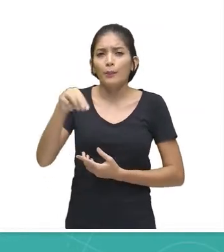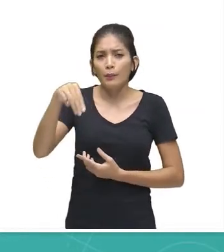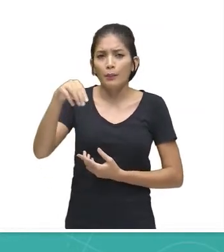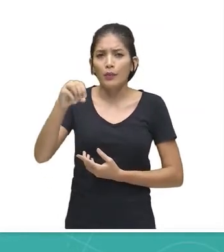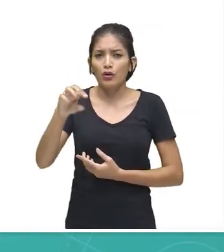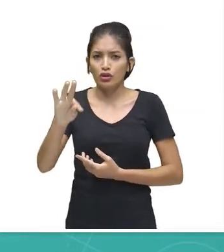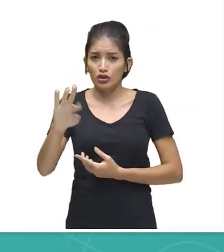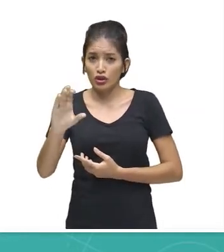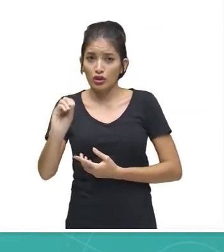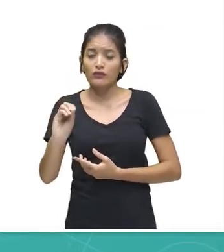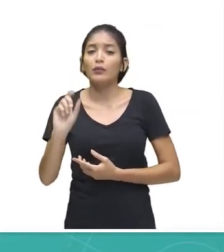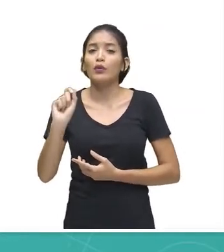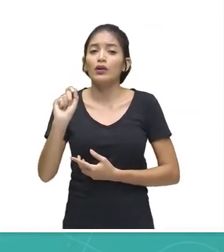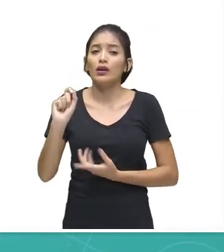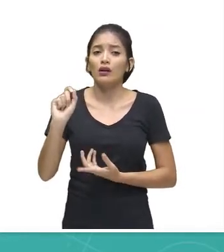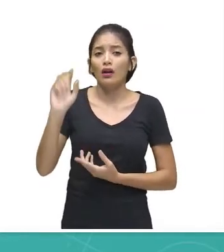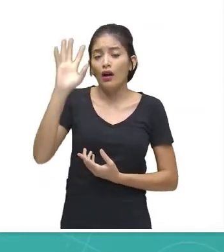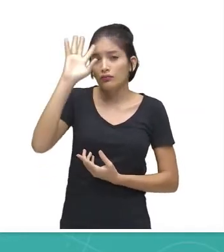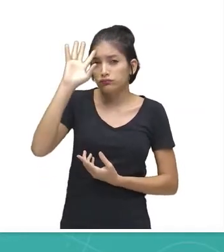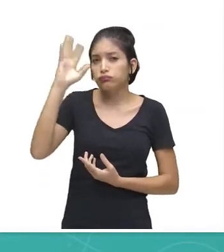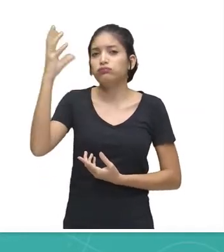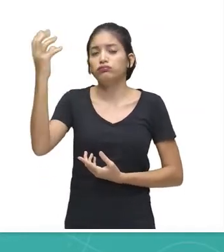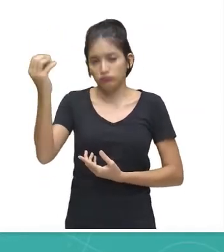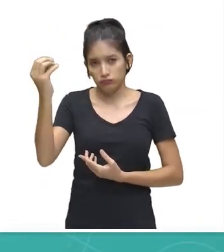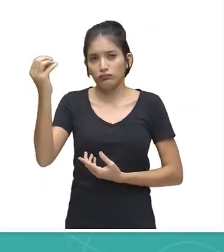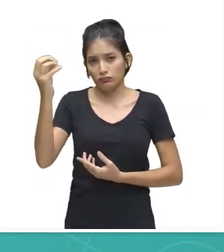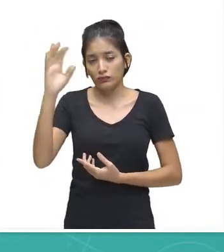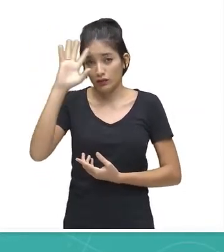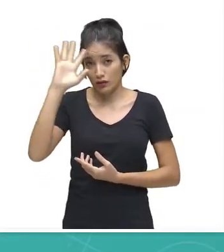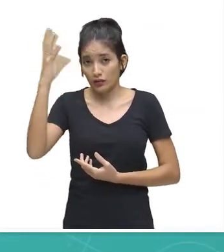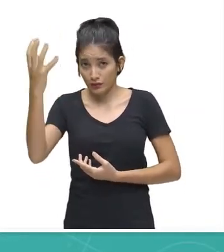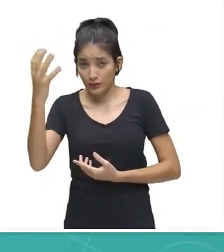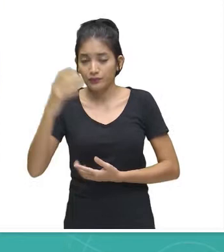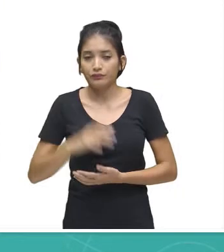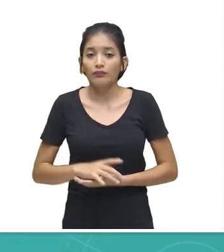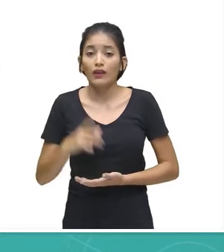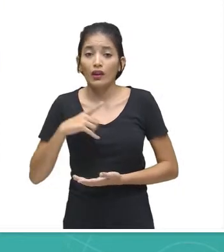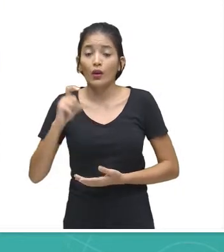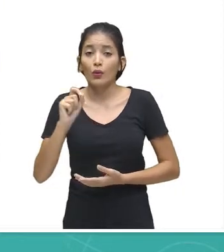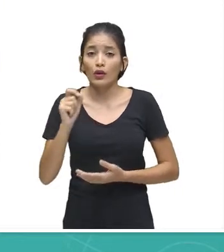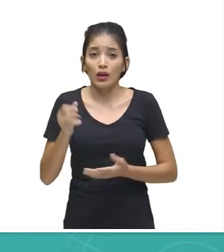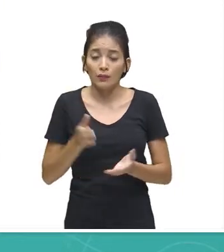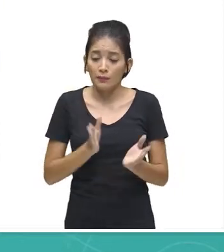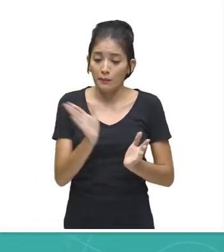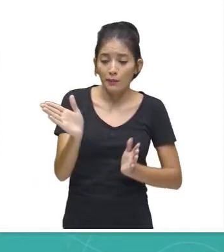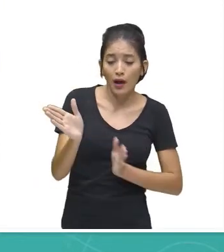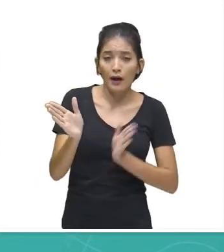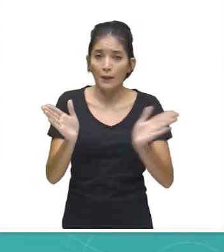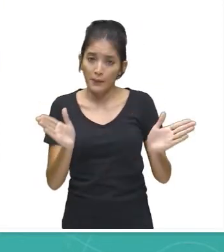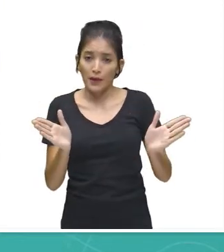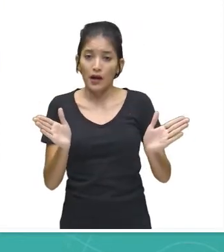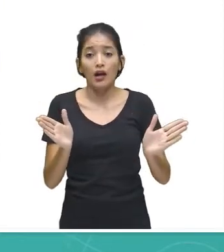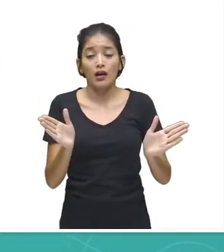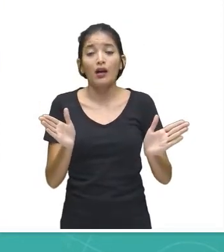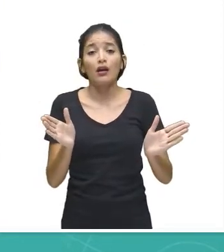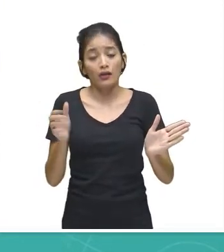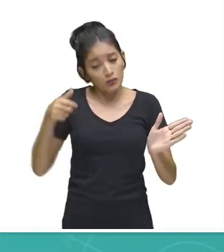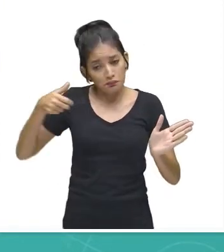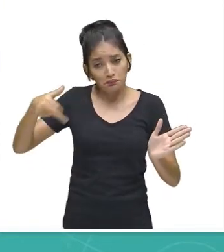nossas decisões. Existem sempre dois caminhos a seguir, mas nós